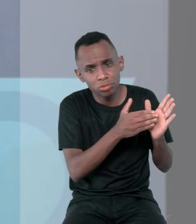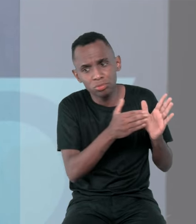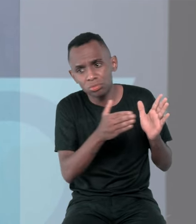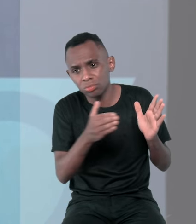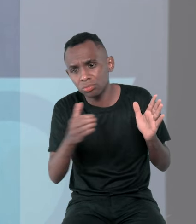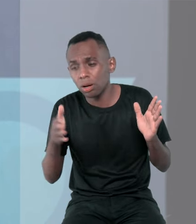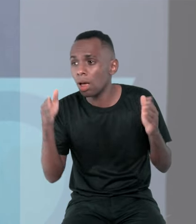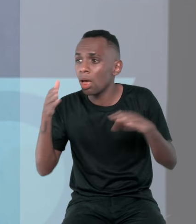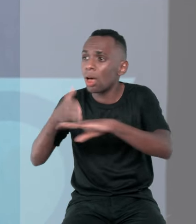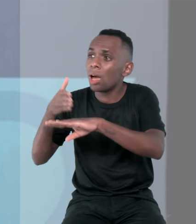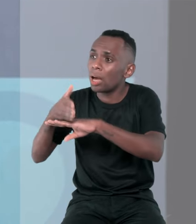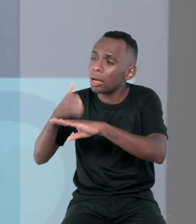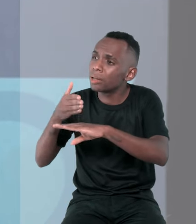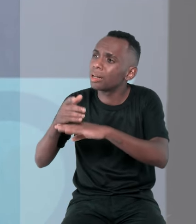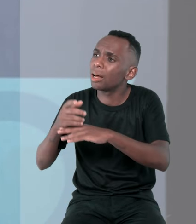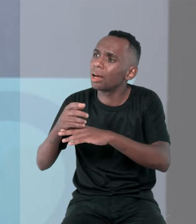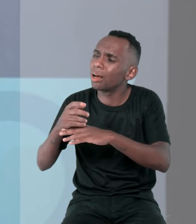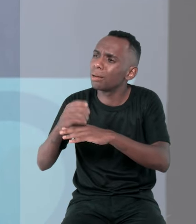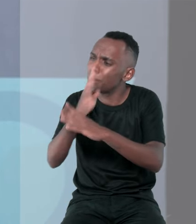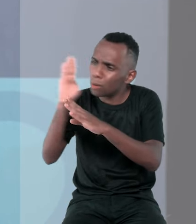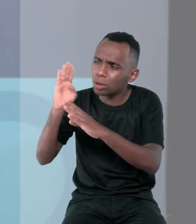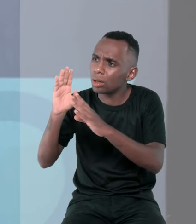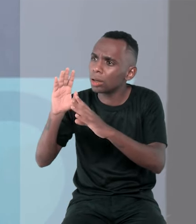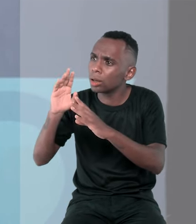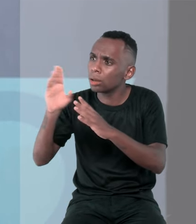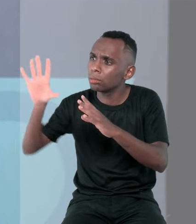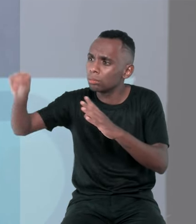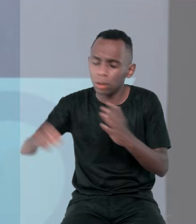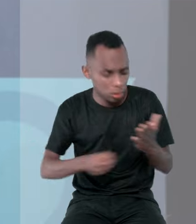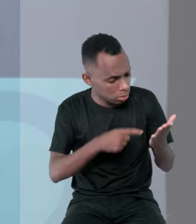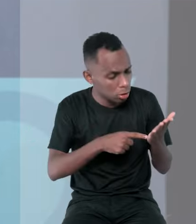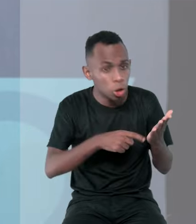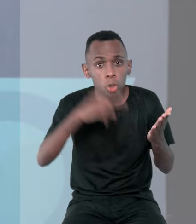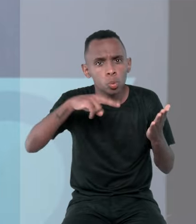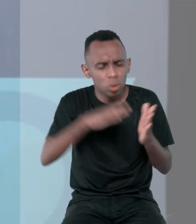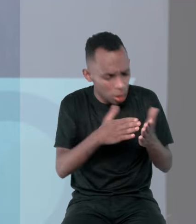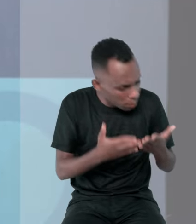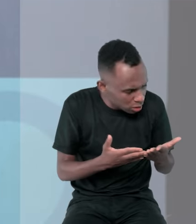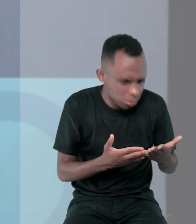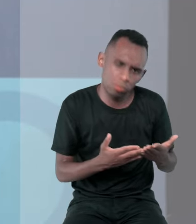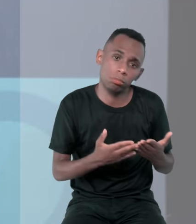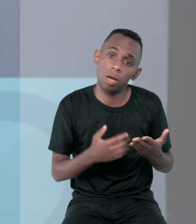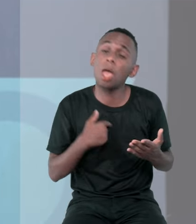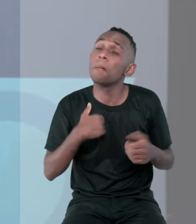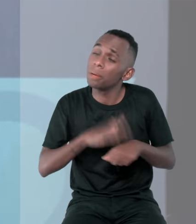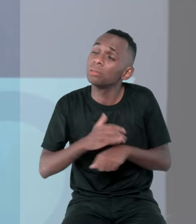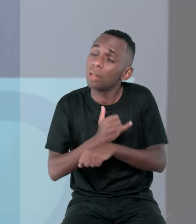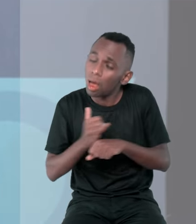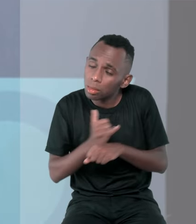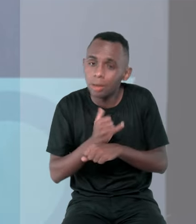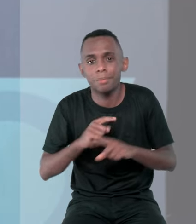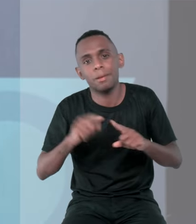entrar na biblioteca toda semana, vai pegar um livro e ele não vai abrir esse livro em nenhum momento. Então, essa foi uma das estratégias que eu entrei. Só